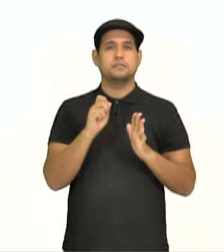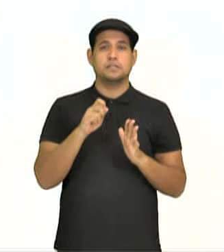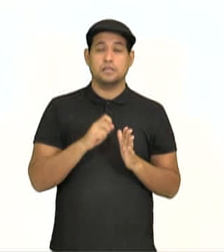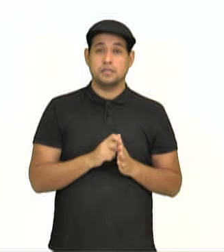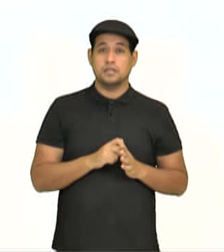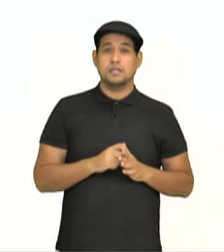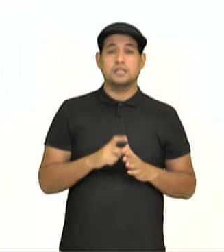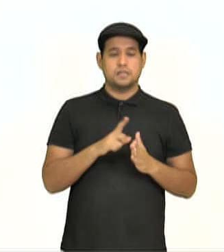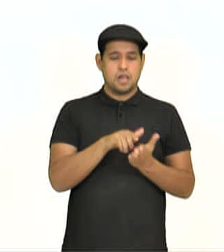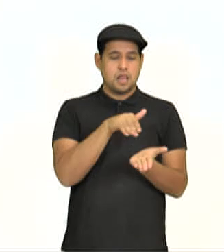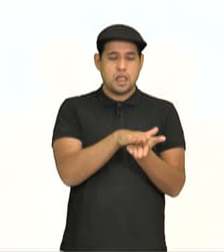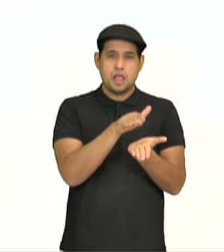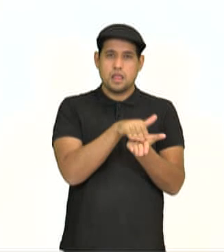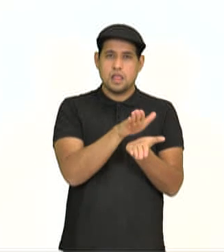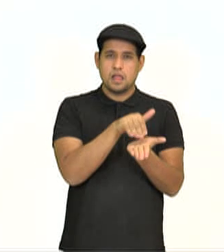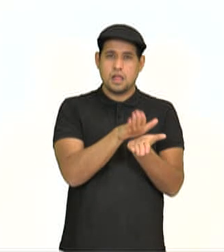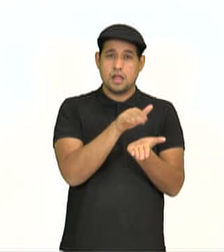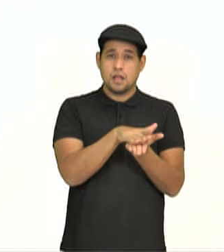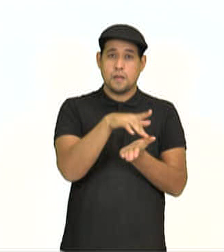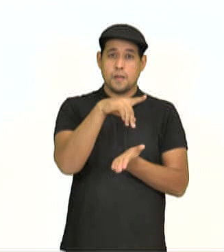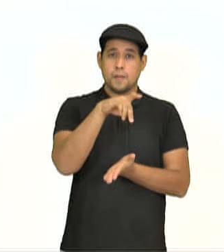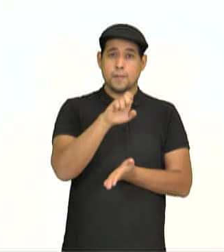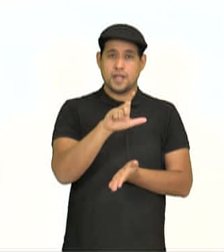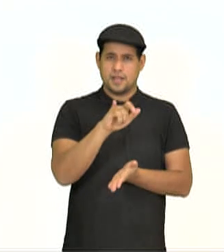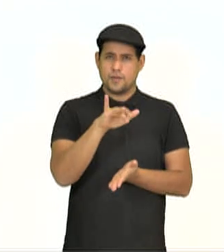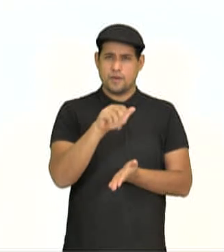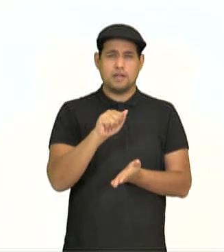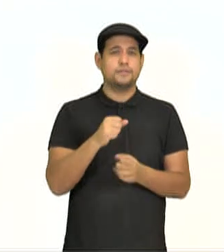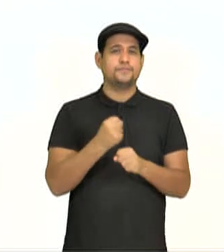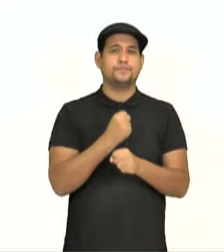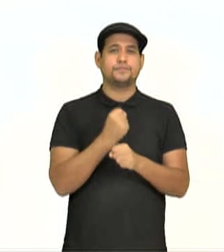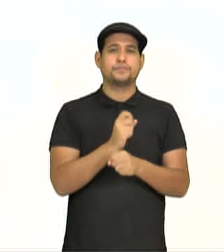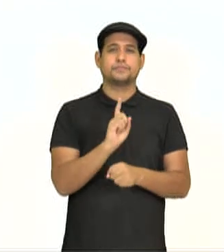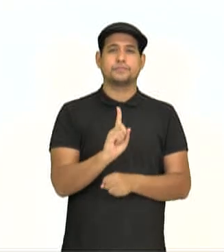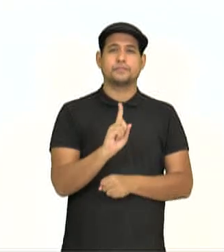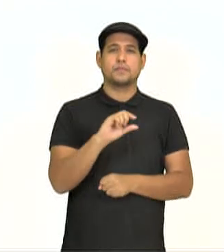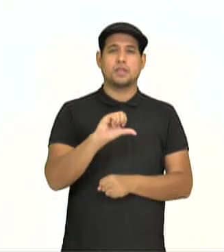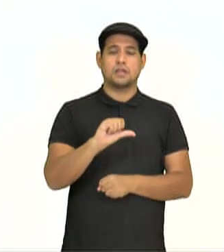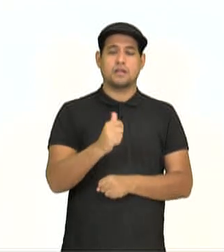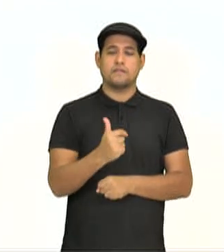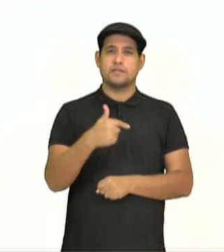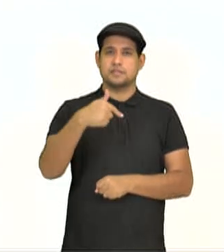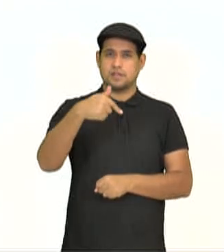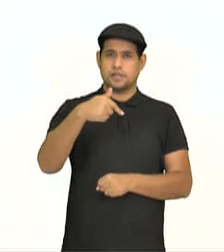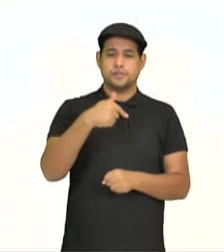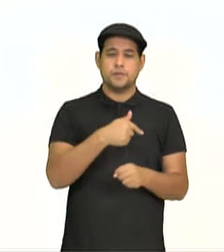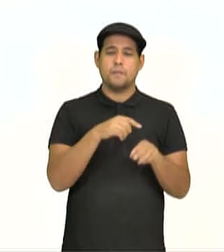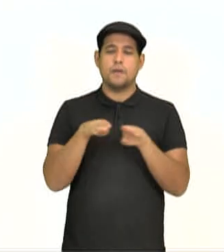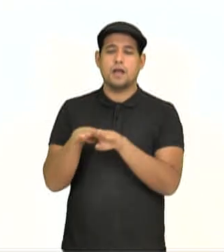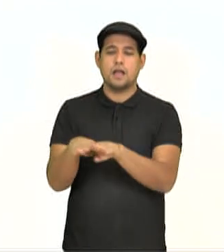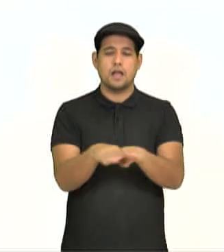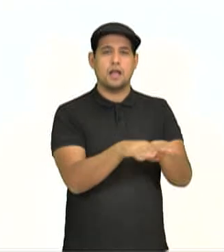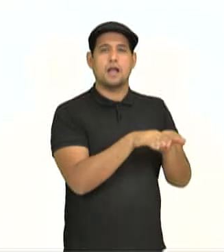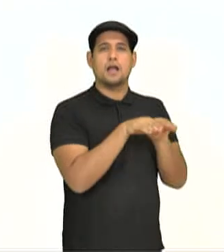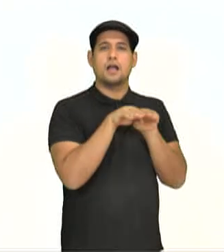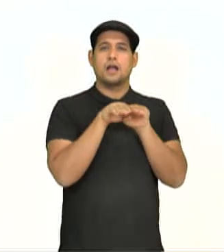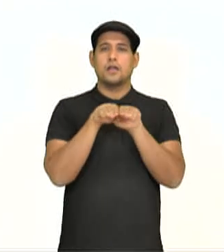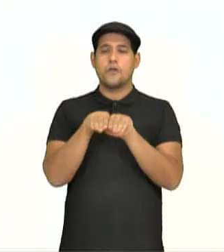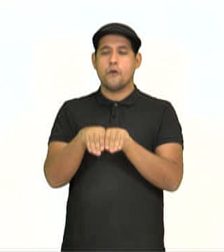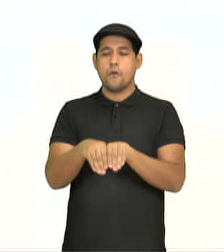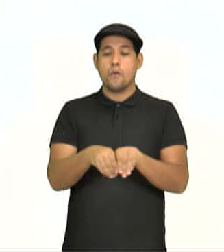imagens impressas na película. Desde 1927, padronizou-se uma quantidade